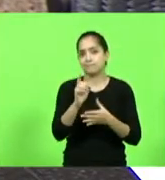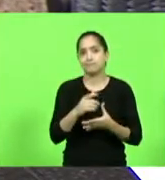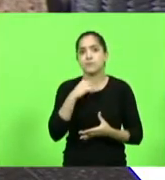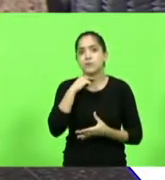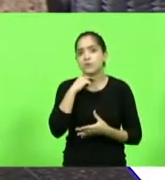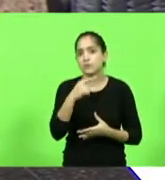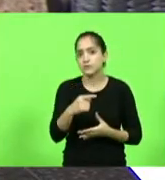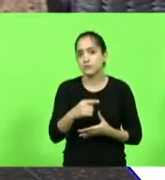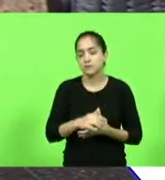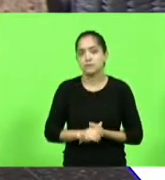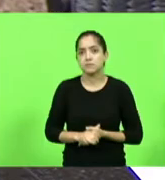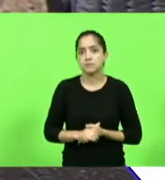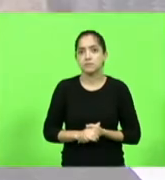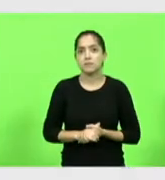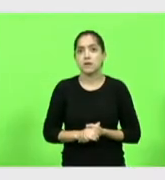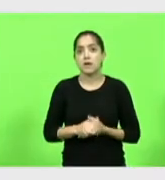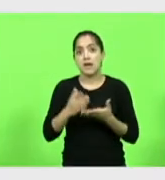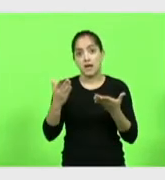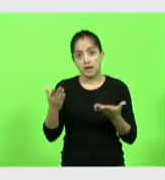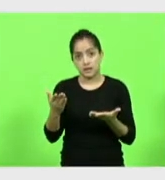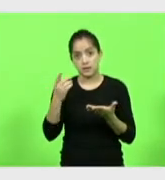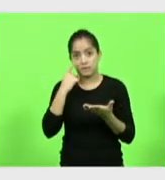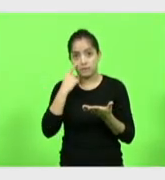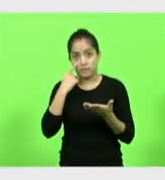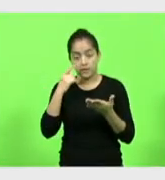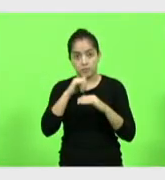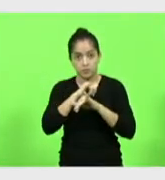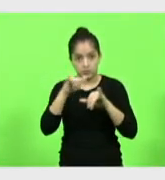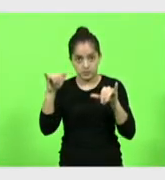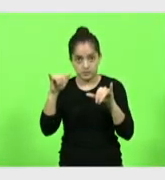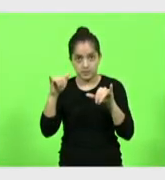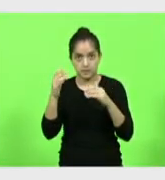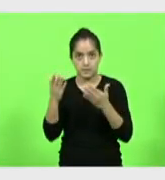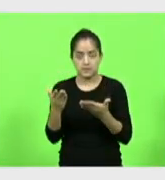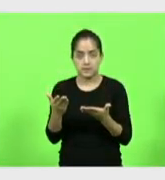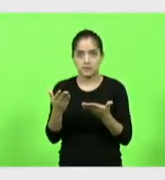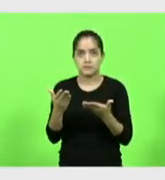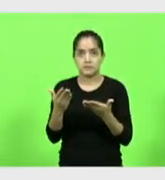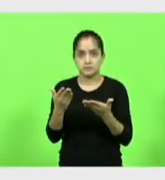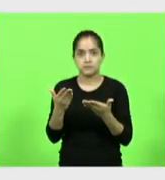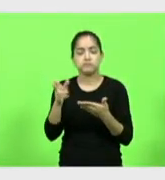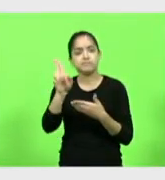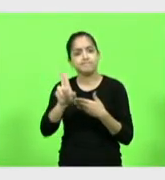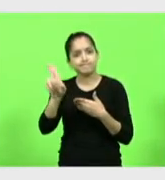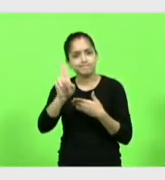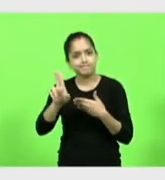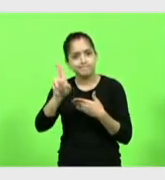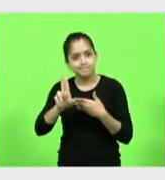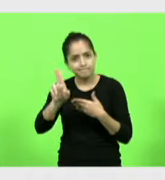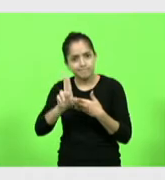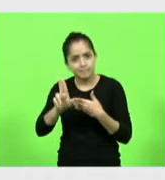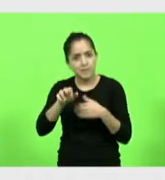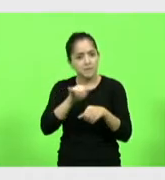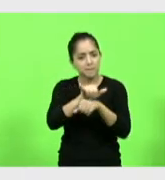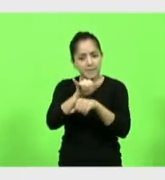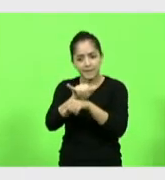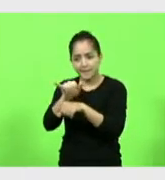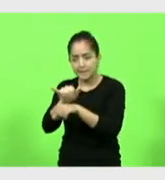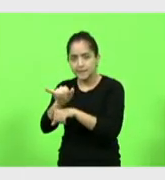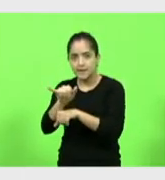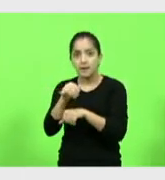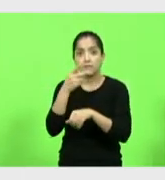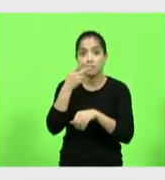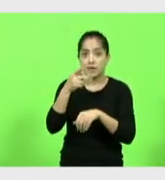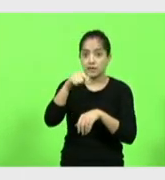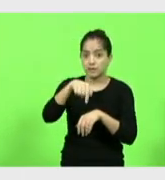também. E aí nós vemos uma notícia dessa, que está sendo muito usada para iludir muita gente, falando que Santa